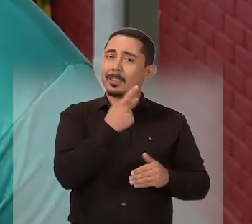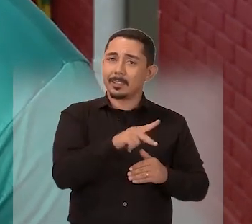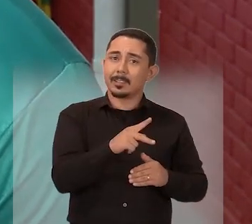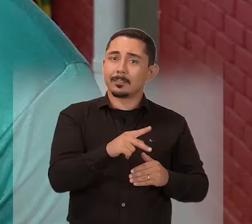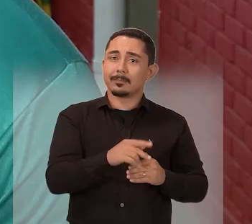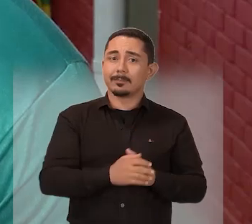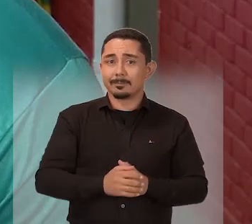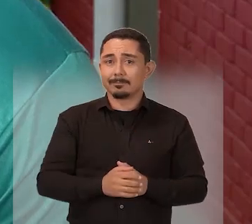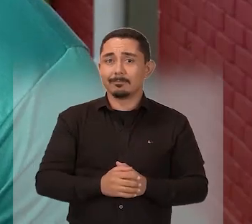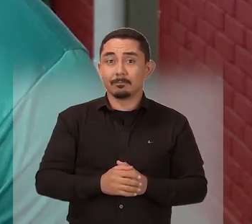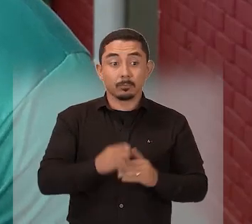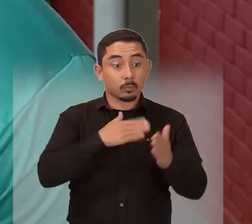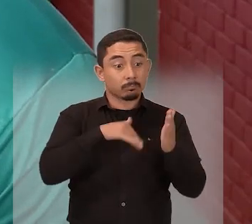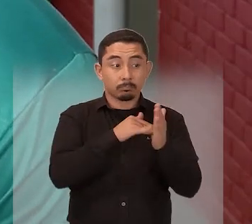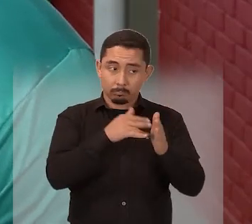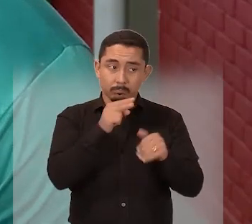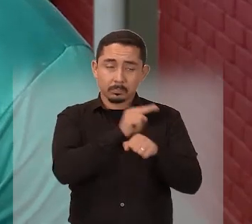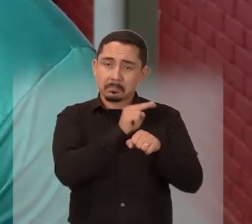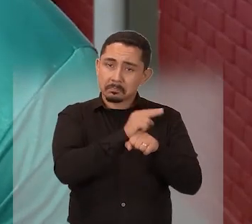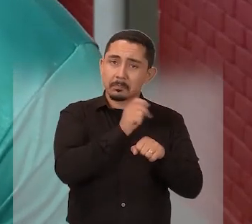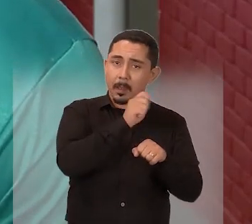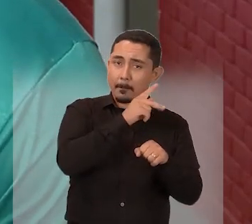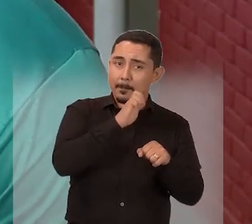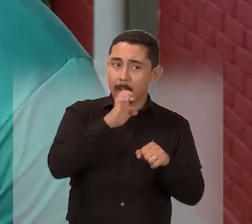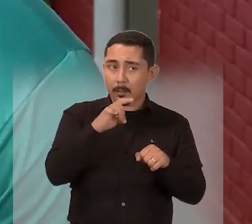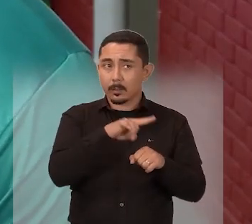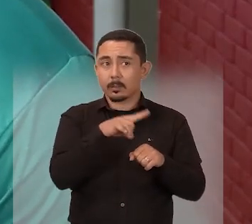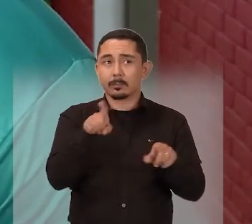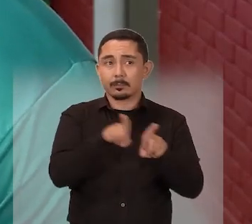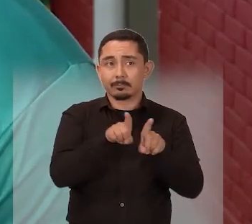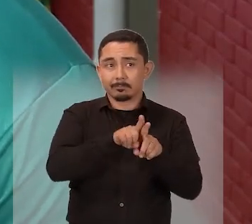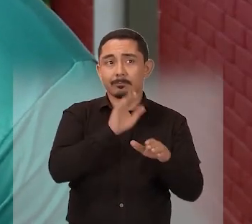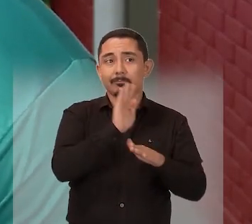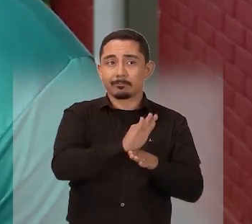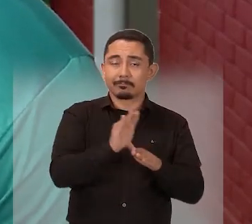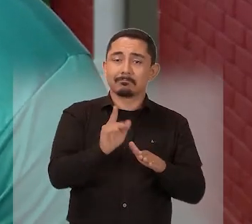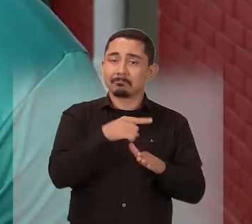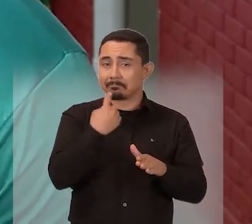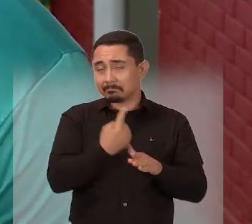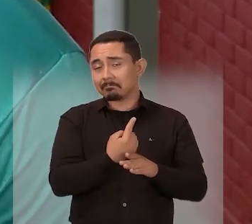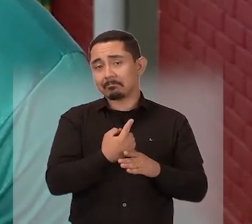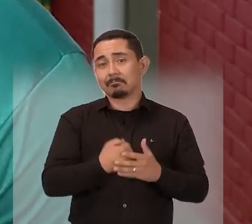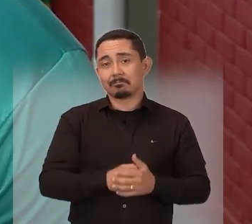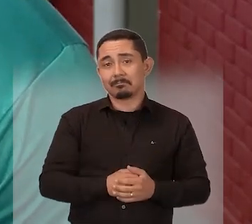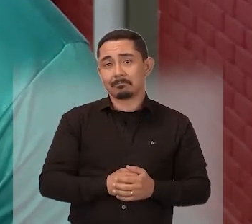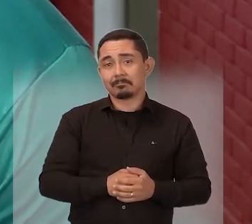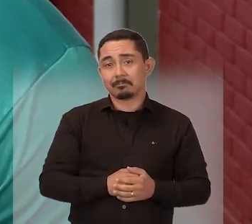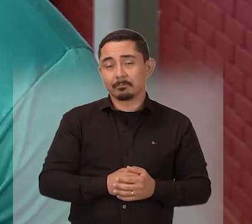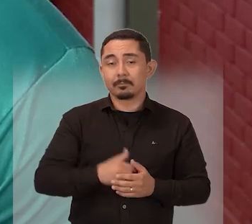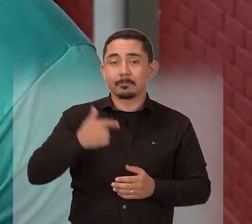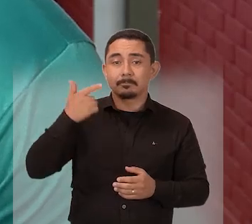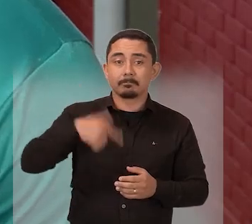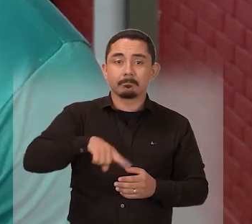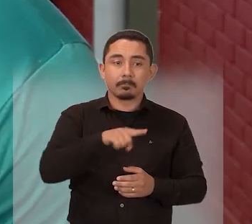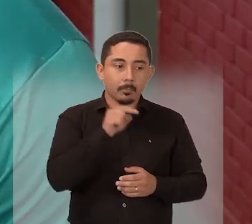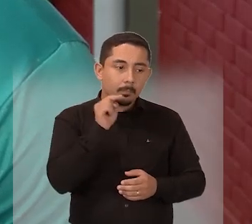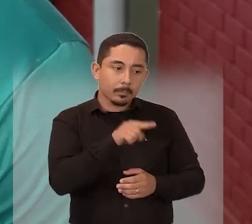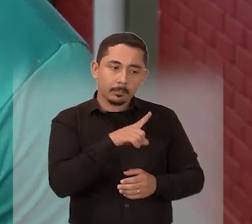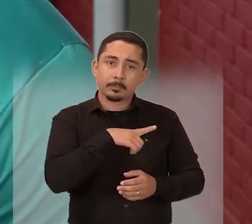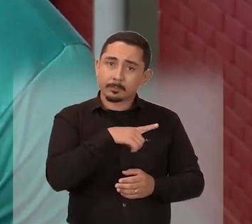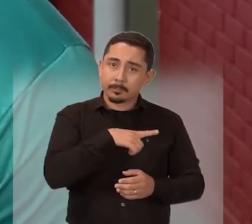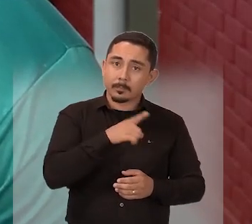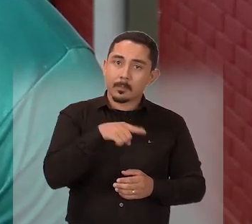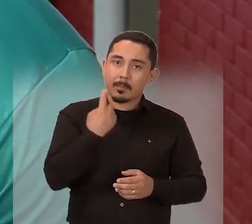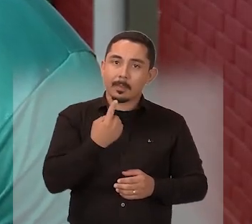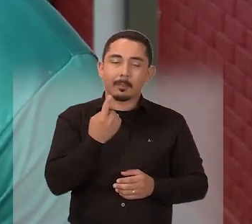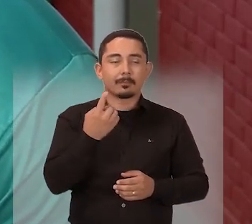próprio desenvolvimento, né? Tudo com a supervisão da própria PAI, que também presta esse auxílio também para a gente, né? E mediante isso a